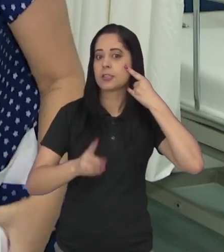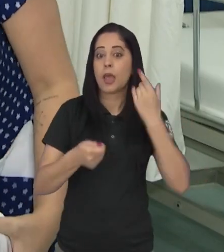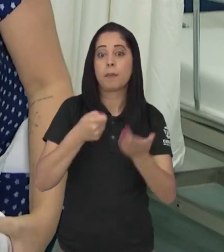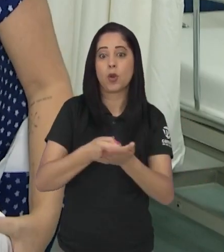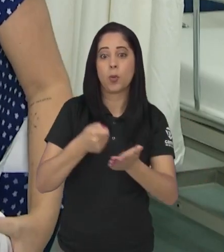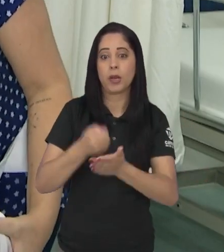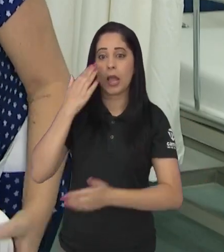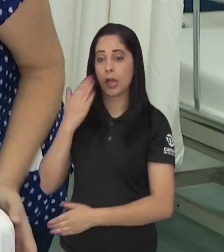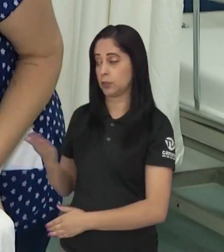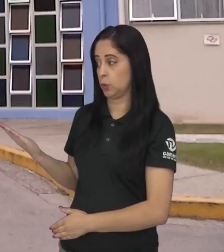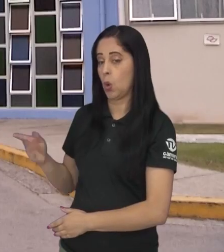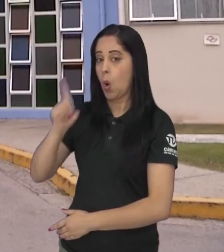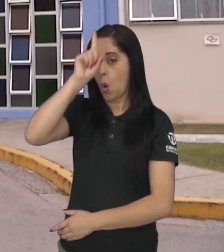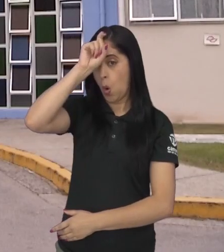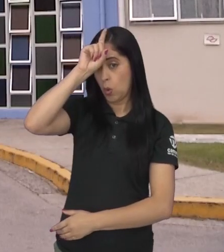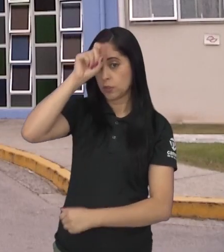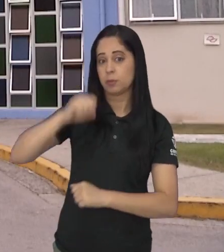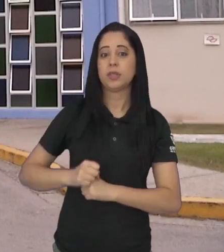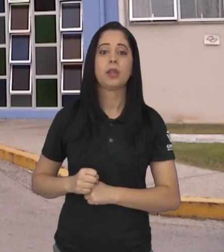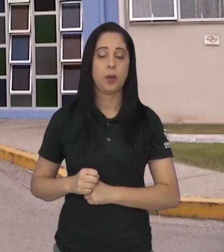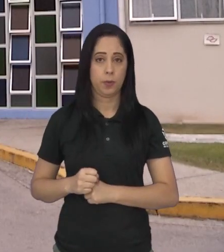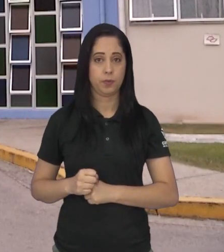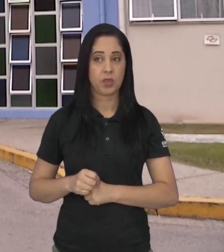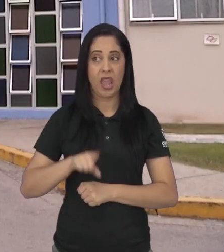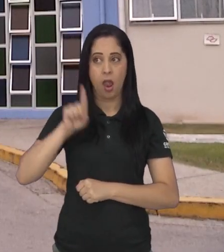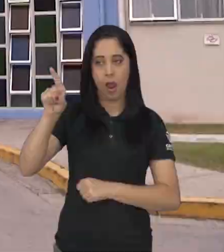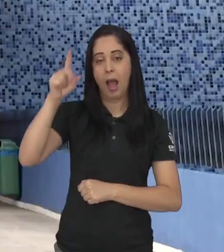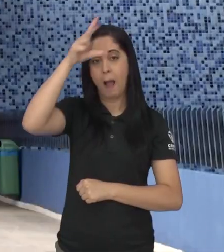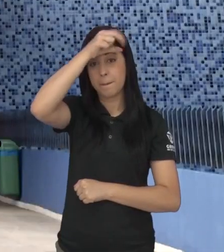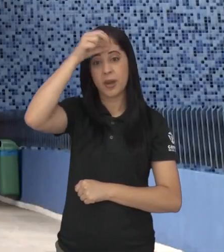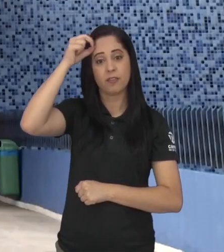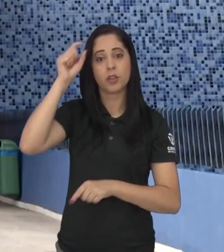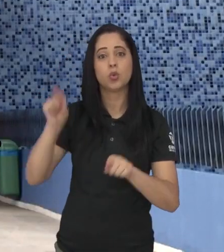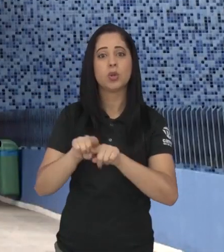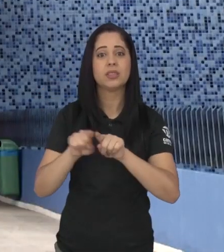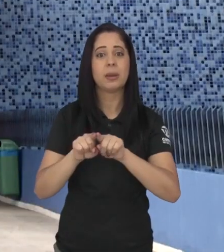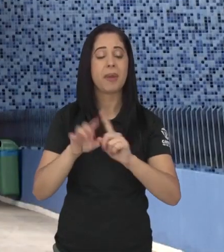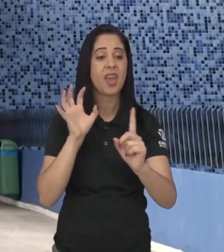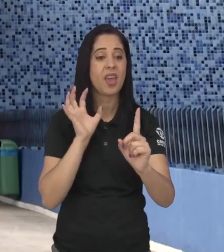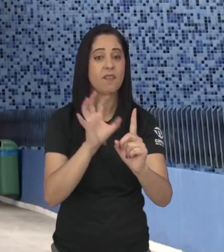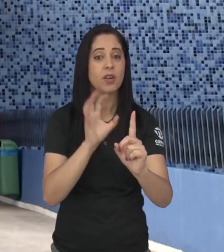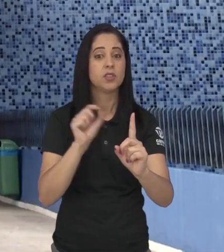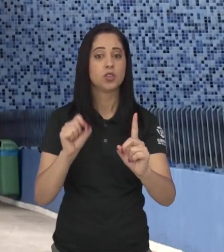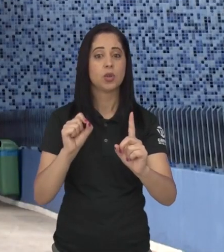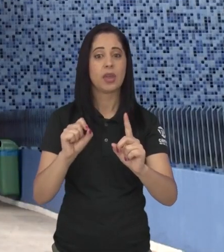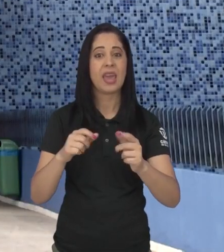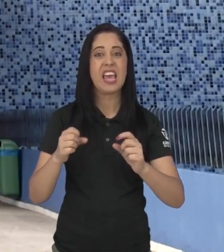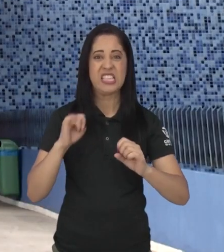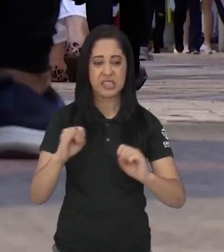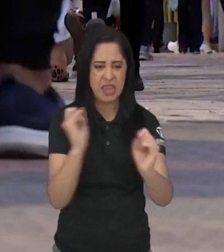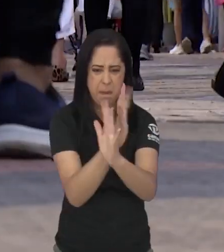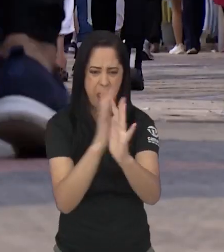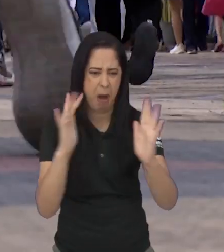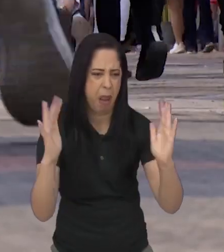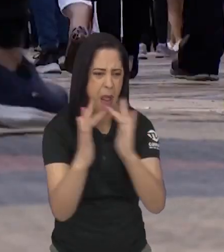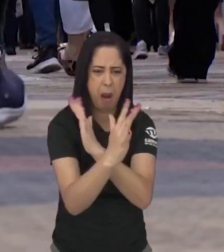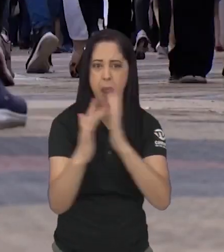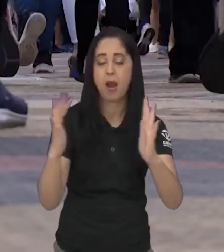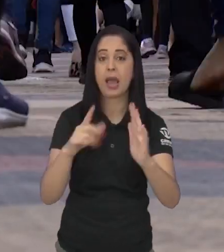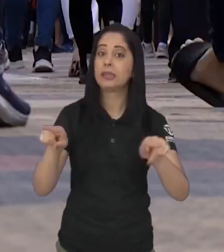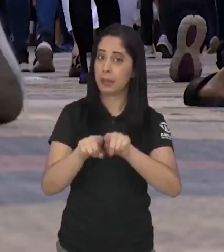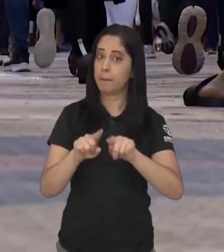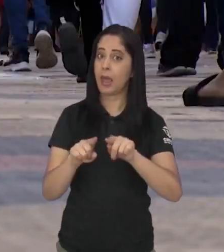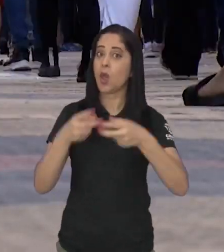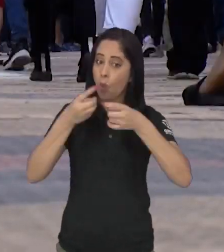continua sendo obrigatória nos estabelecimentos hospitalares e a prefeitura incentiva o uso principalmente em lugares com